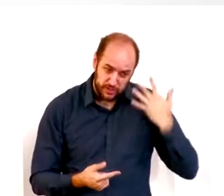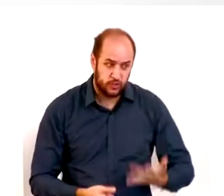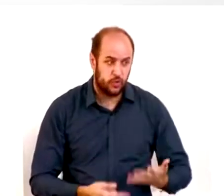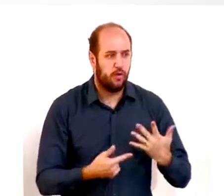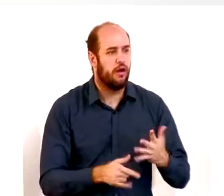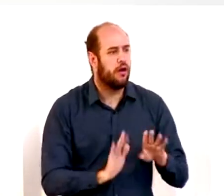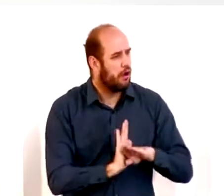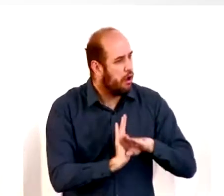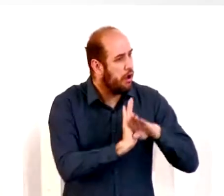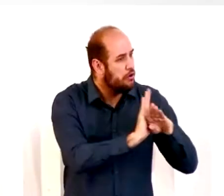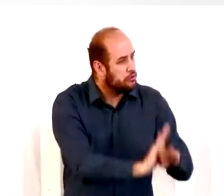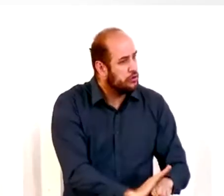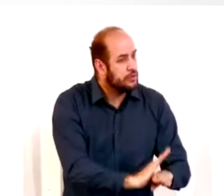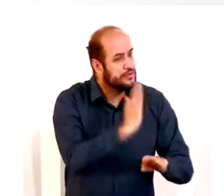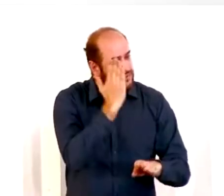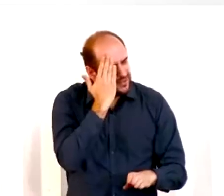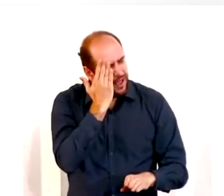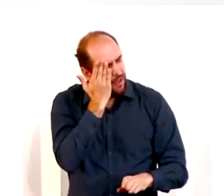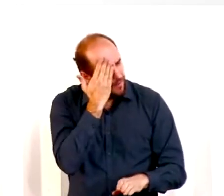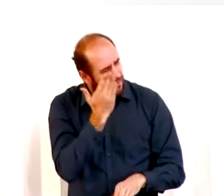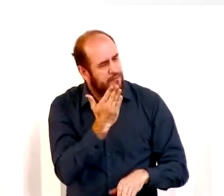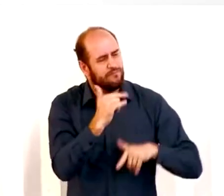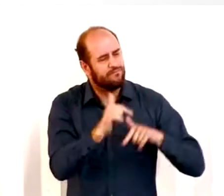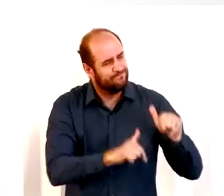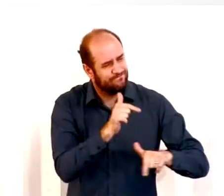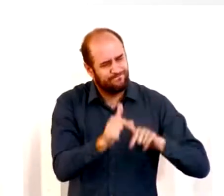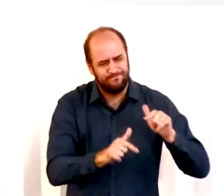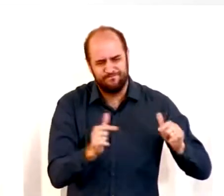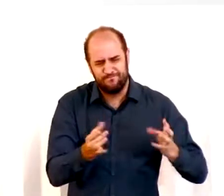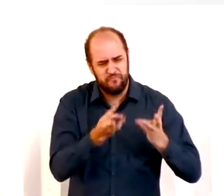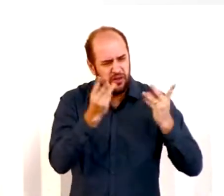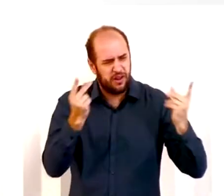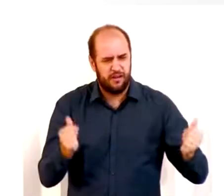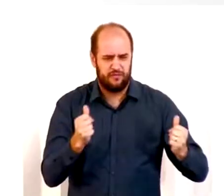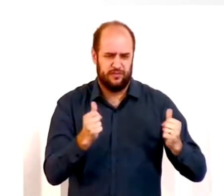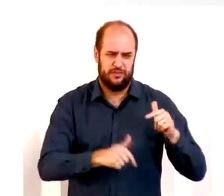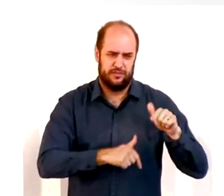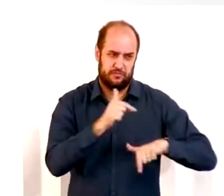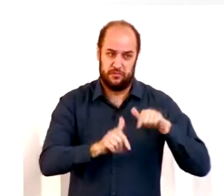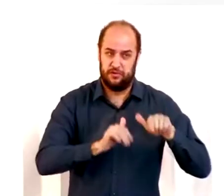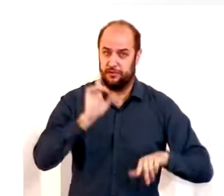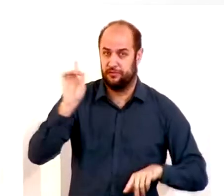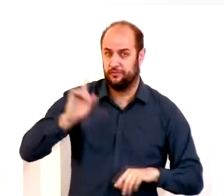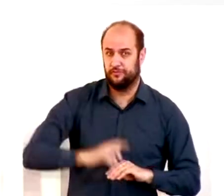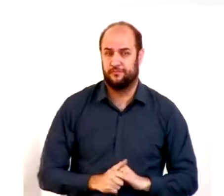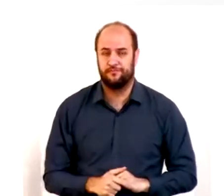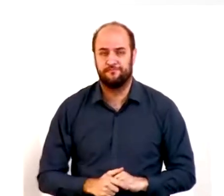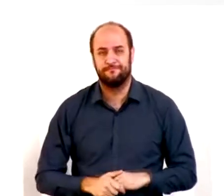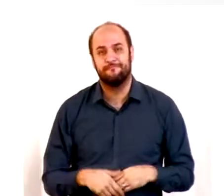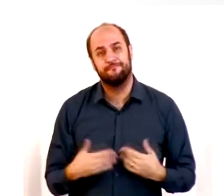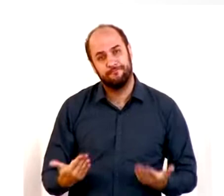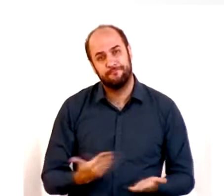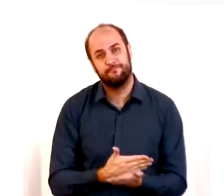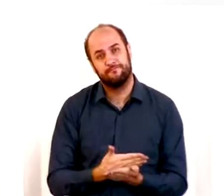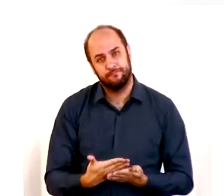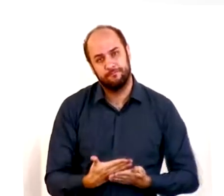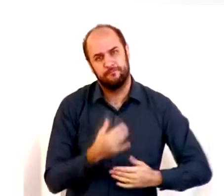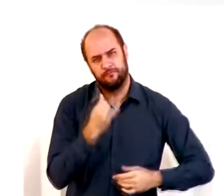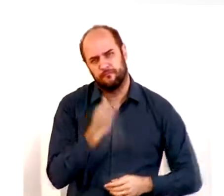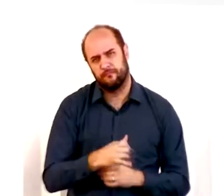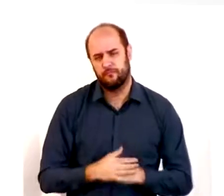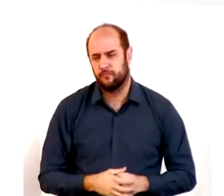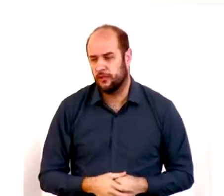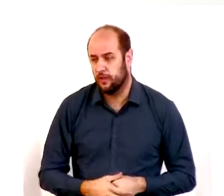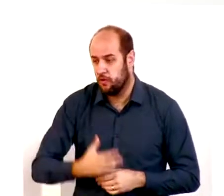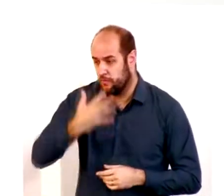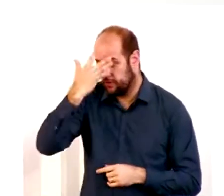que saiba que a obra cristã é excelente. E por isso, o texto começa dizendo: quem